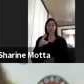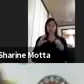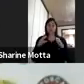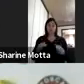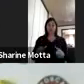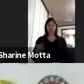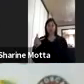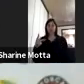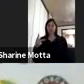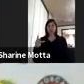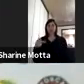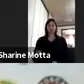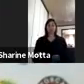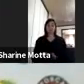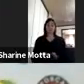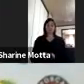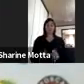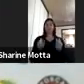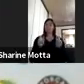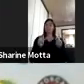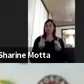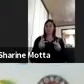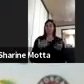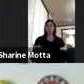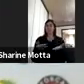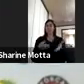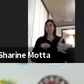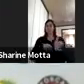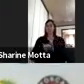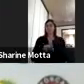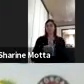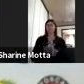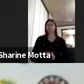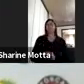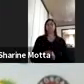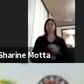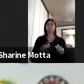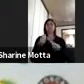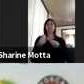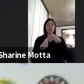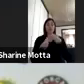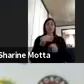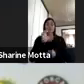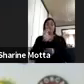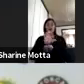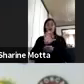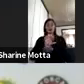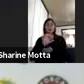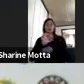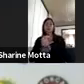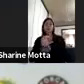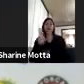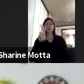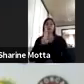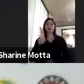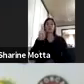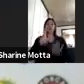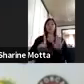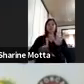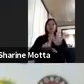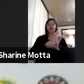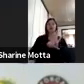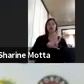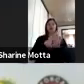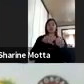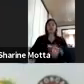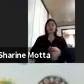Certo. Doutora, como o Estado atua para prevenir a violação dos direitos e